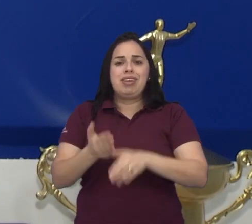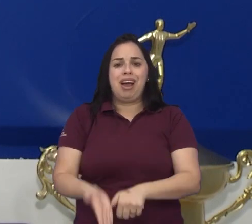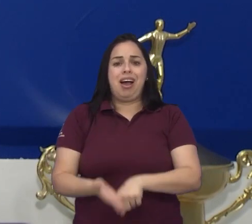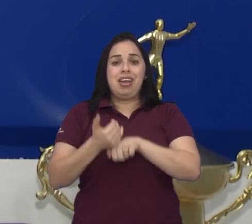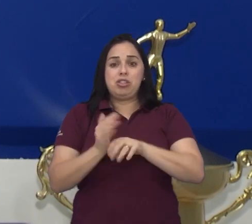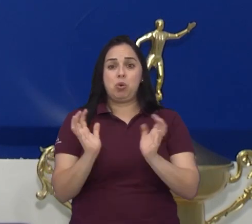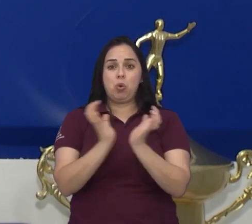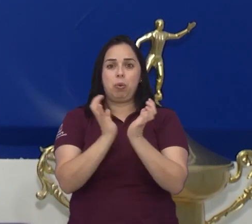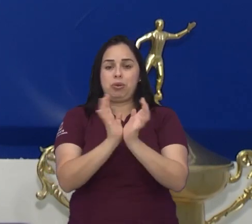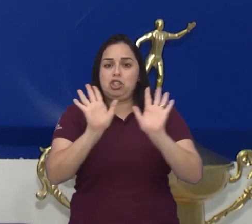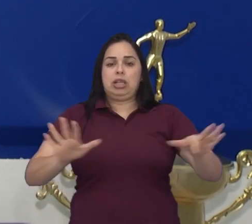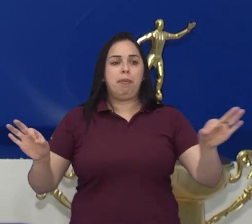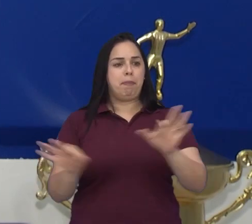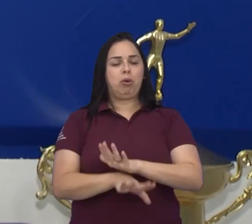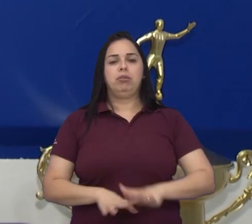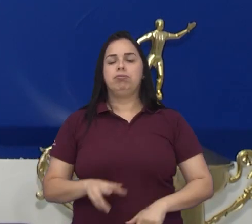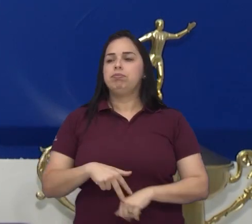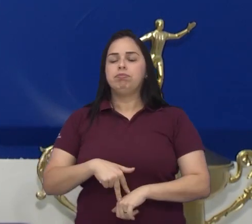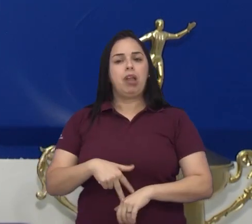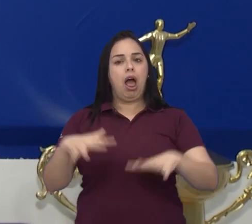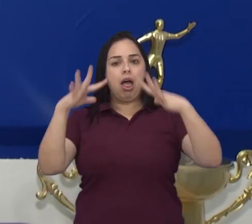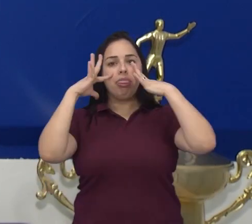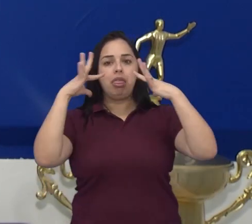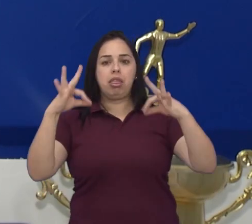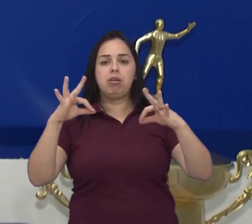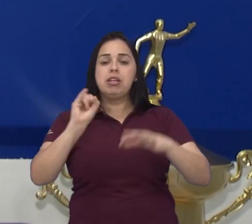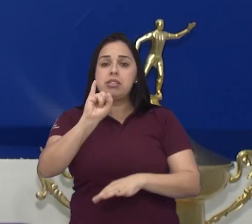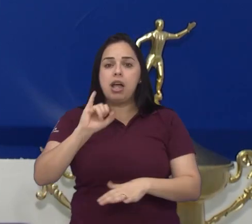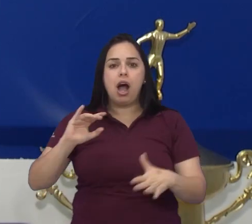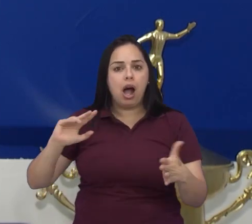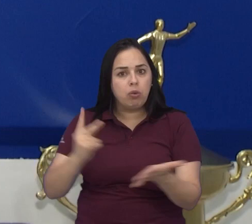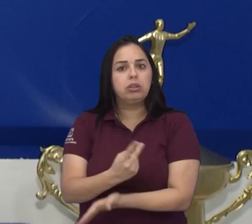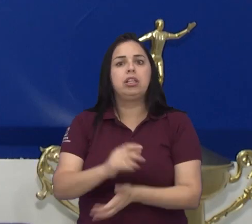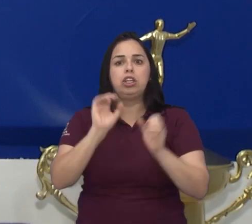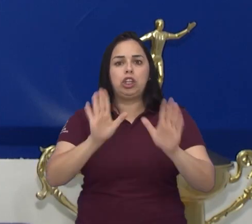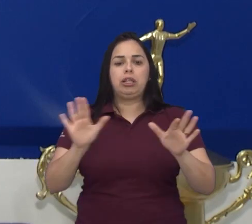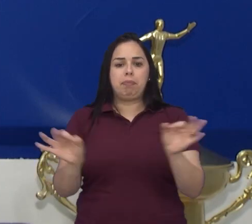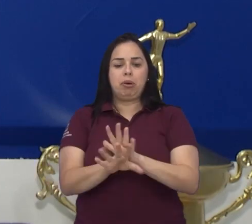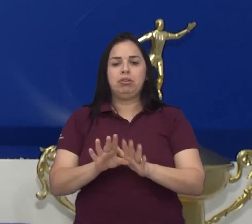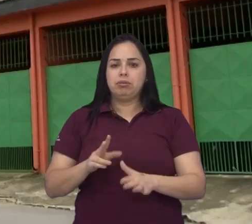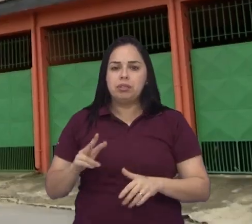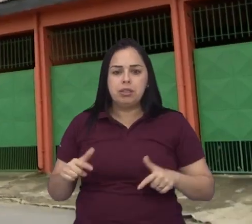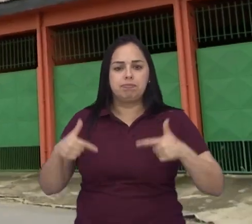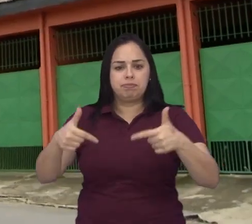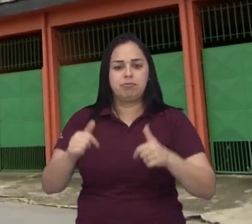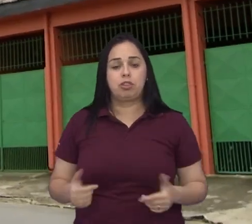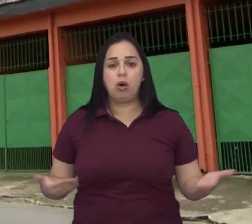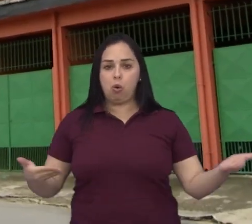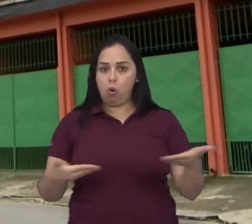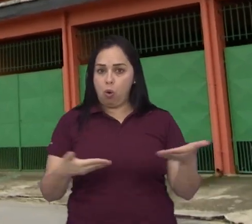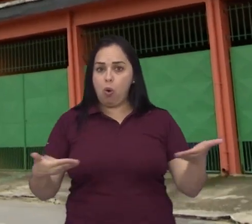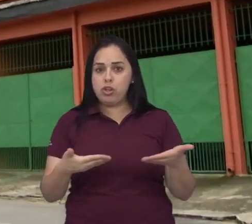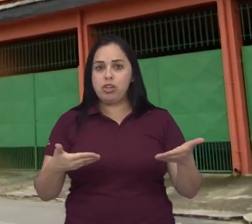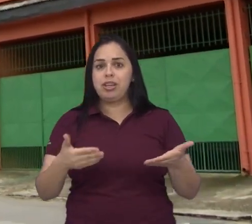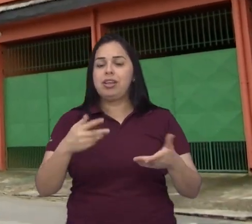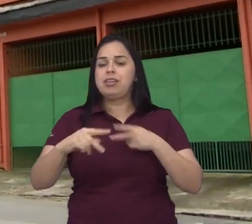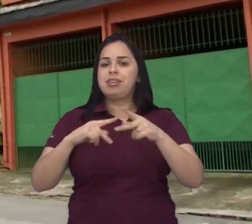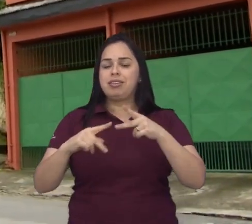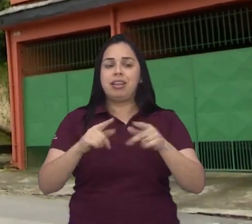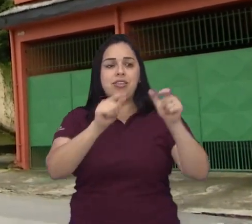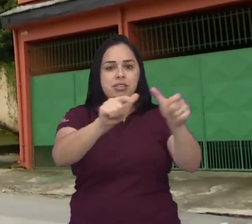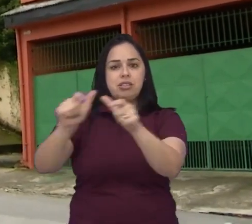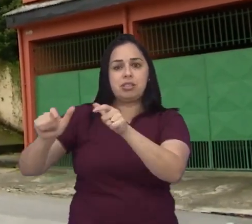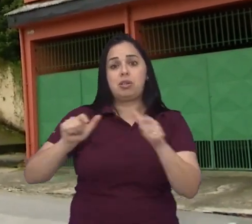essas tragédias, né? Tomara que não aconteça, mas quando acontecer, que o município esteja preparado. Hoje, São José dos Campos